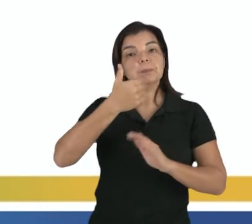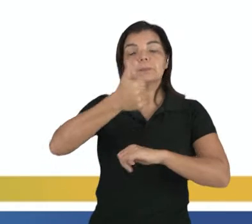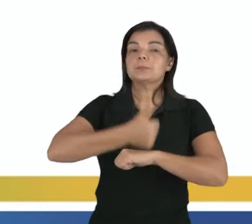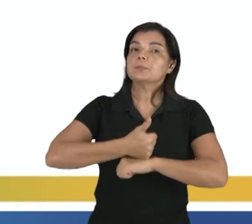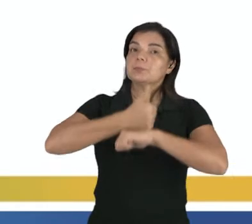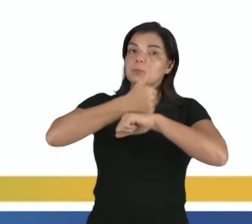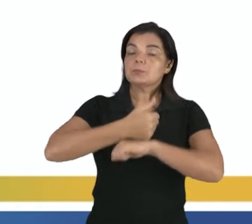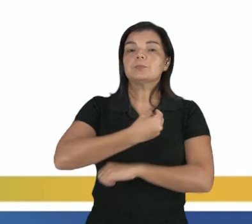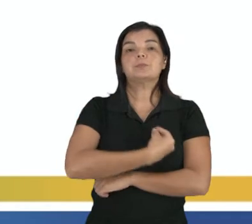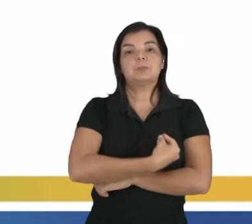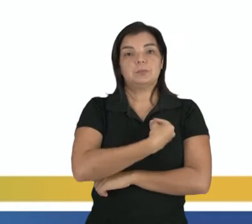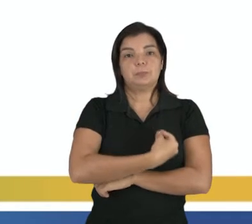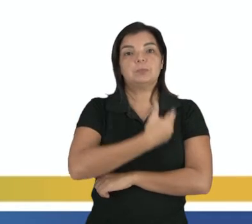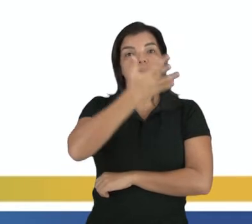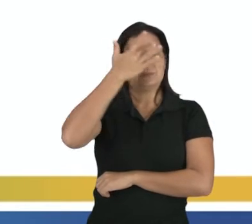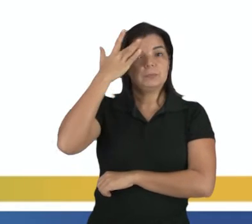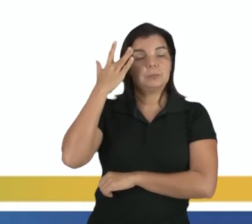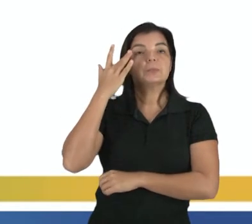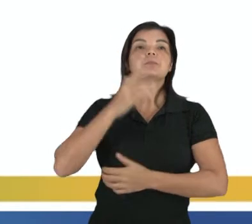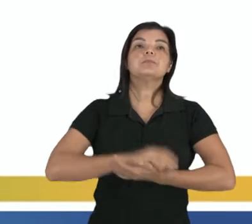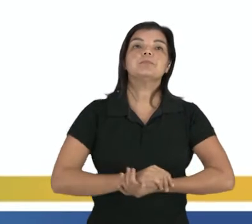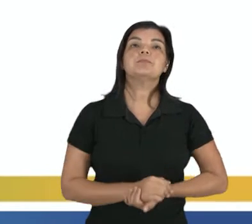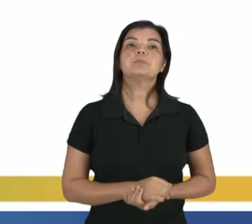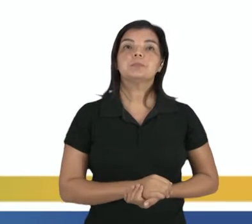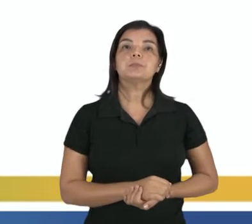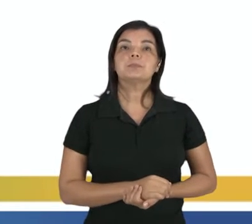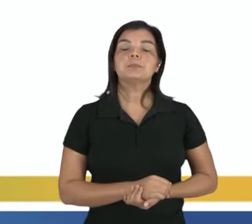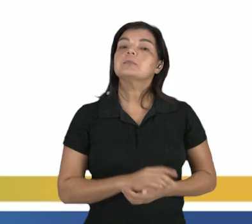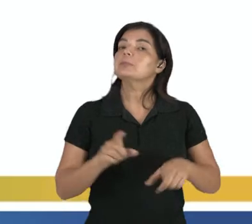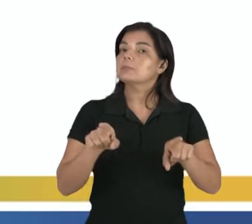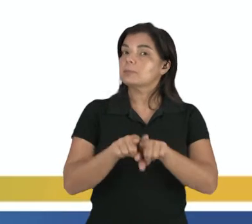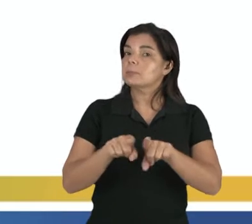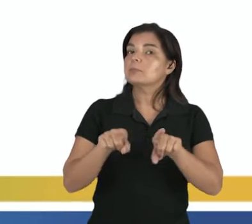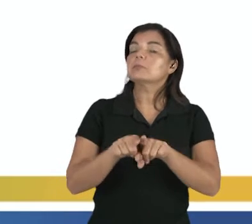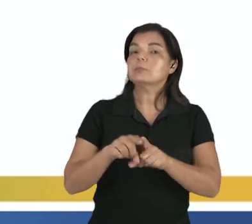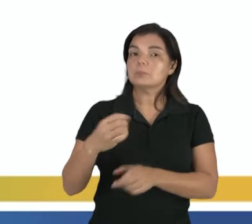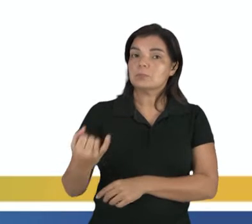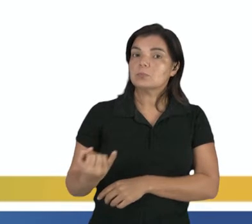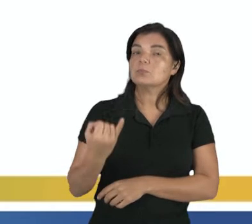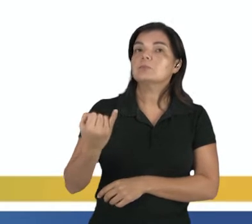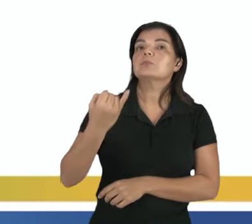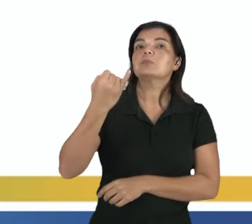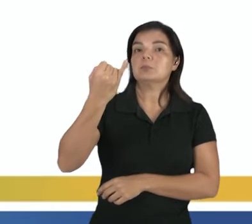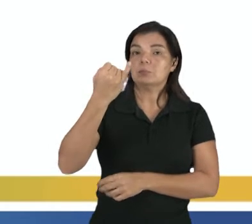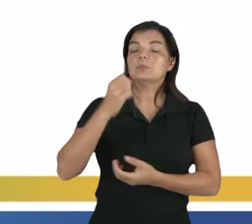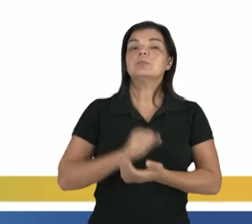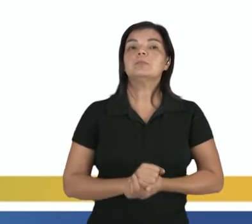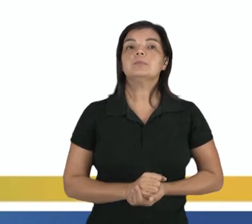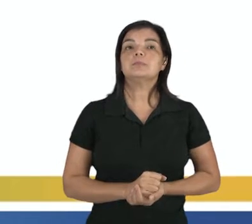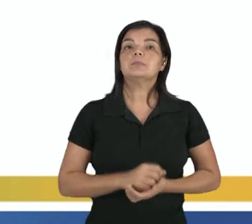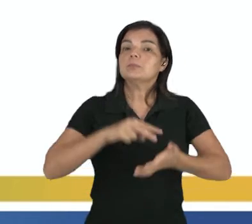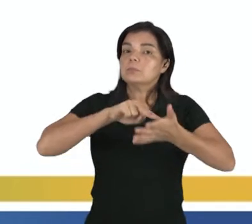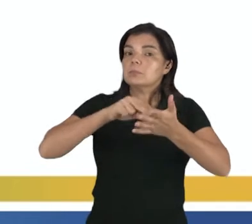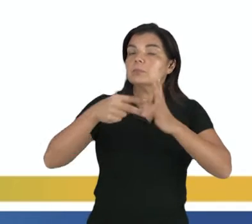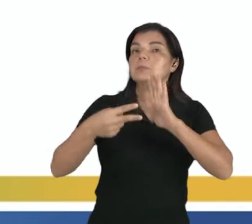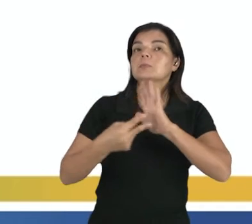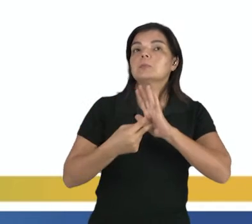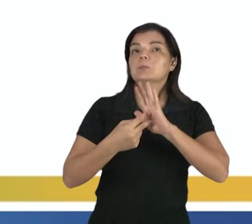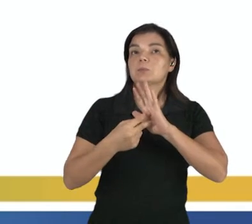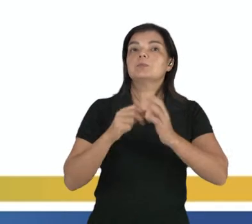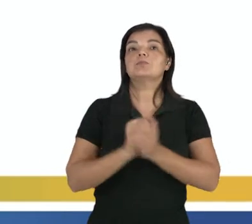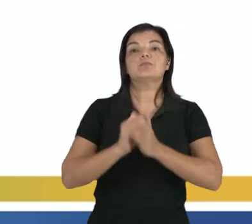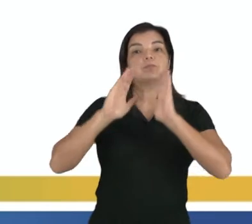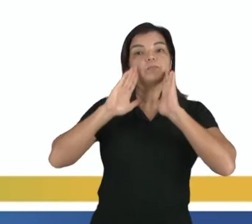de vida para seus habitantes. Aqui também nós temos outro indicador que é muito significativo, que